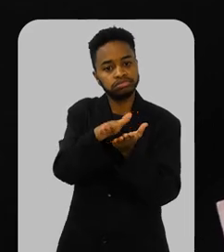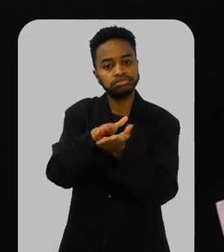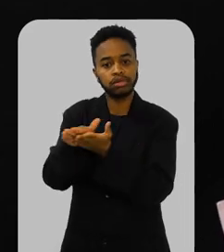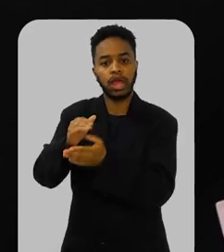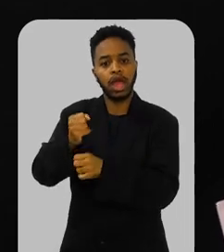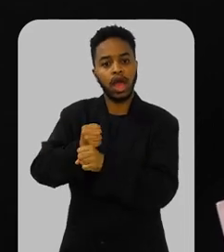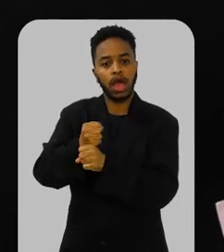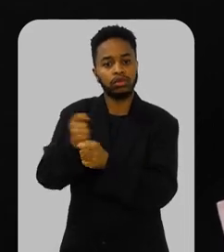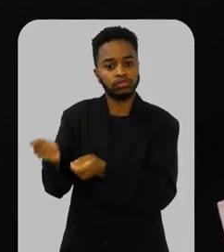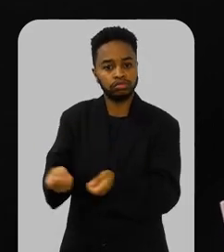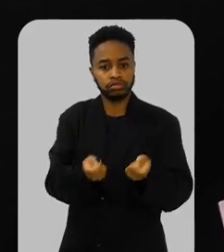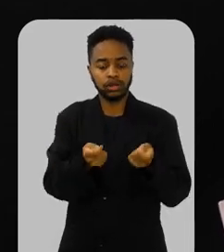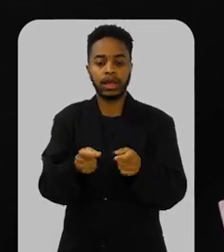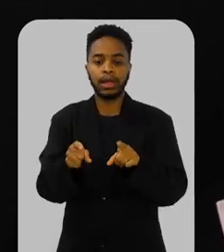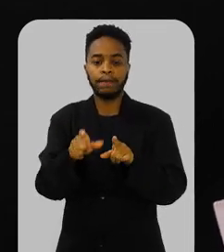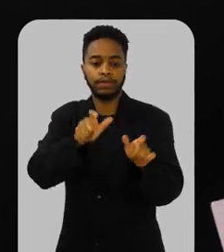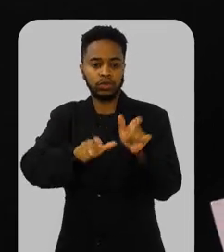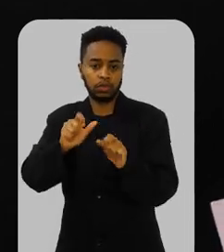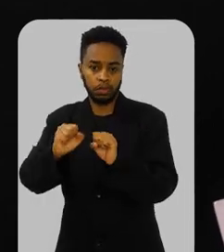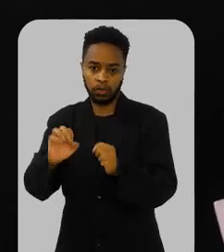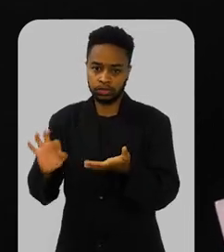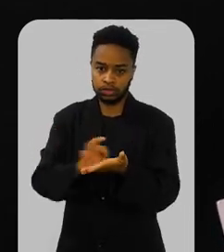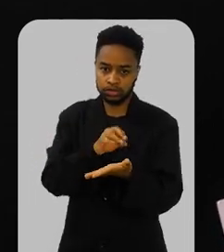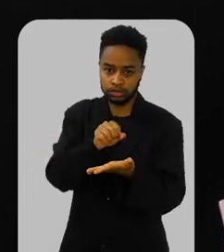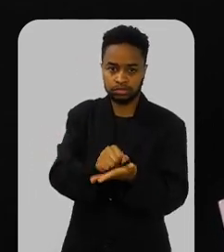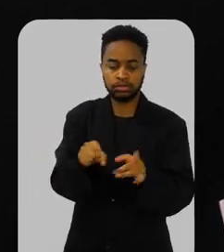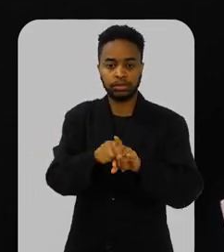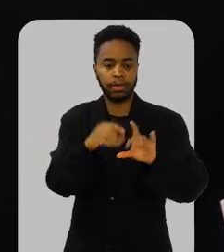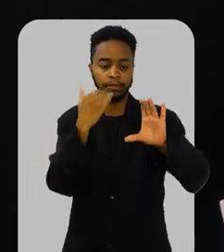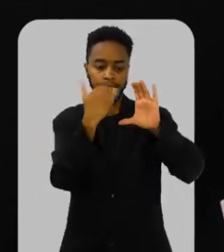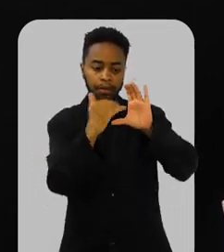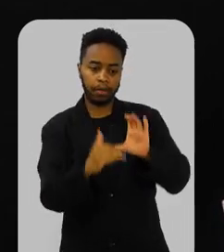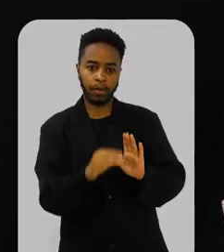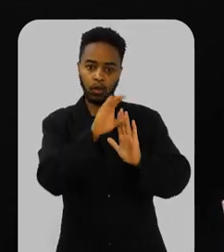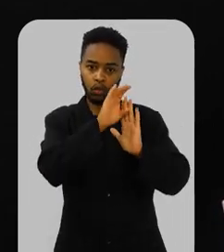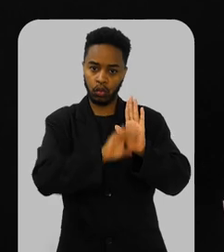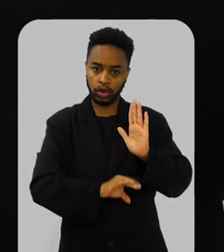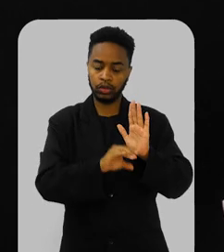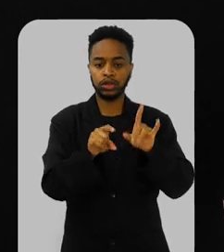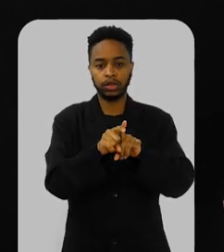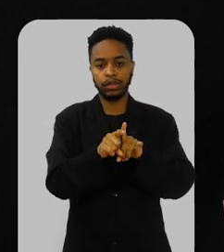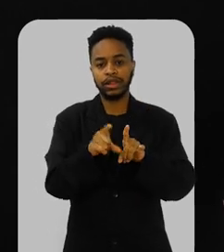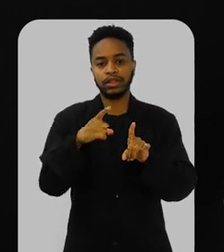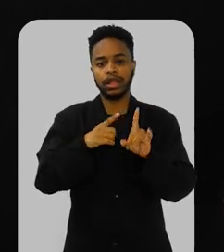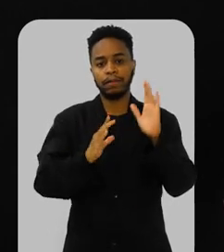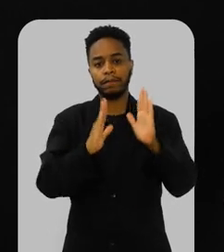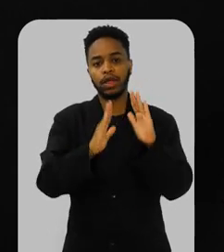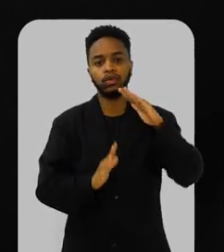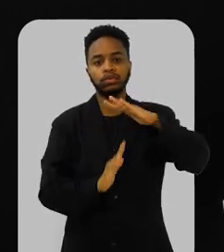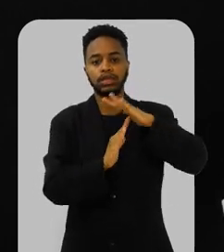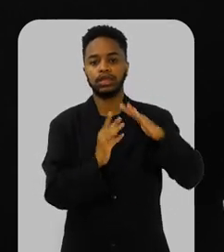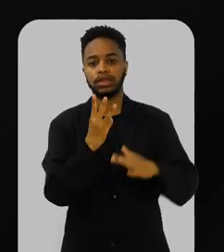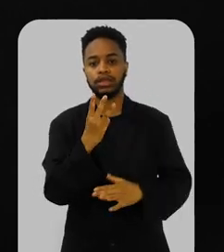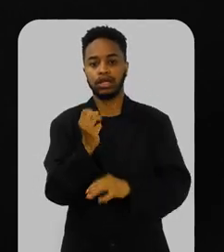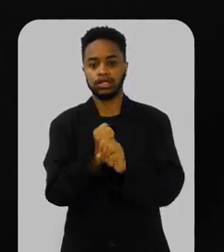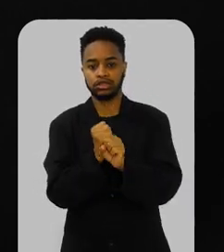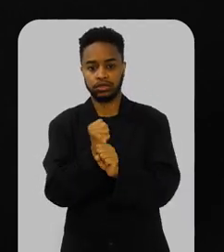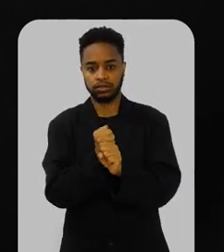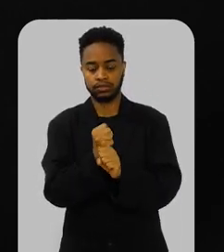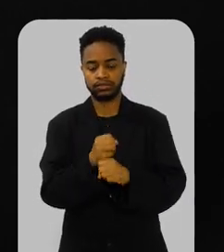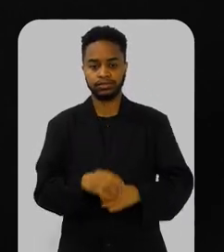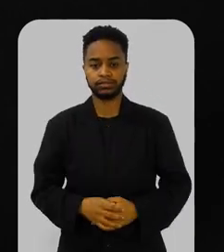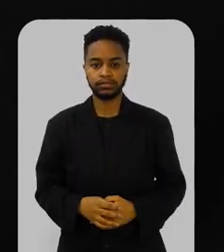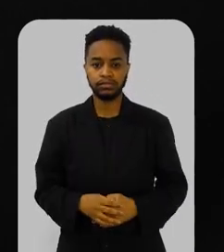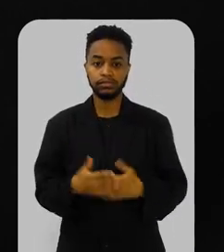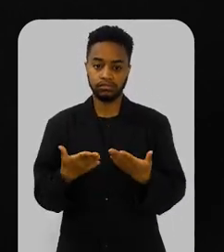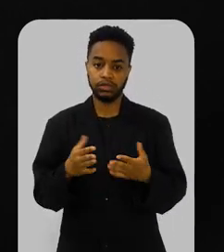lançado todos os anos, as pessoas fazem a inscrição, enviam seus currículos, né? E tem uma validade de 3 anos,